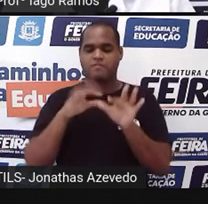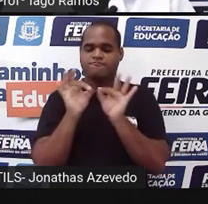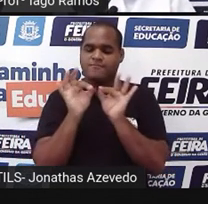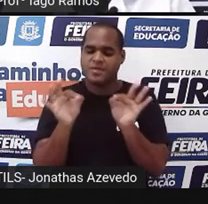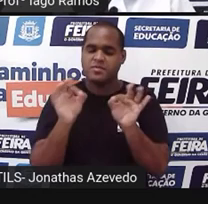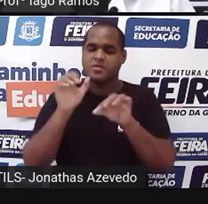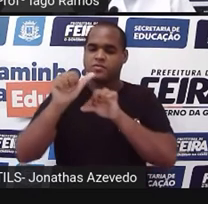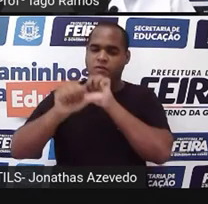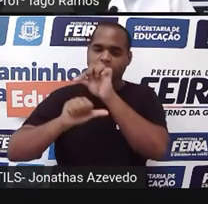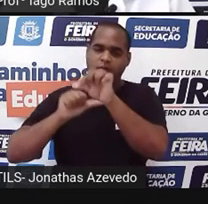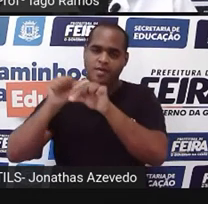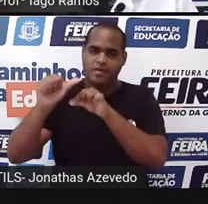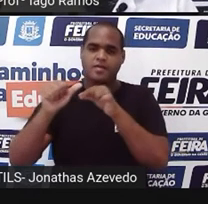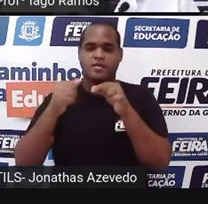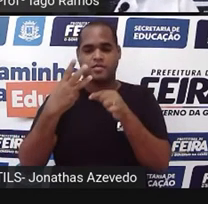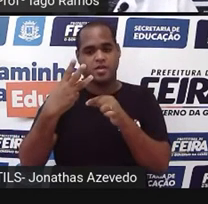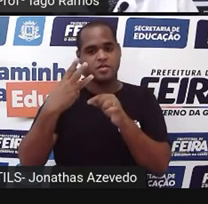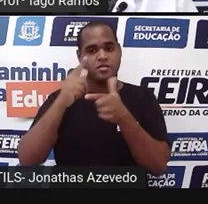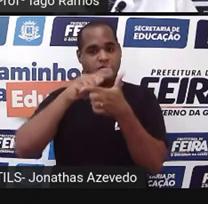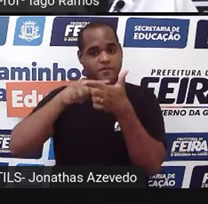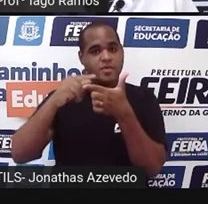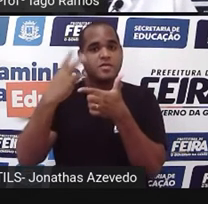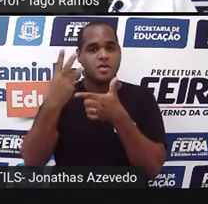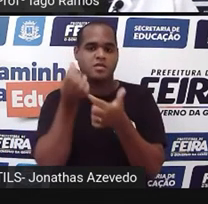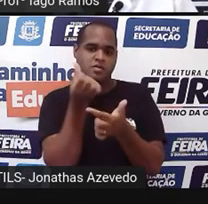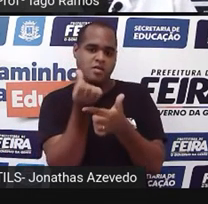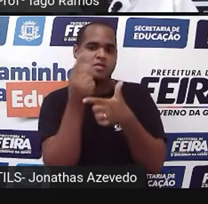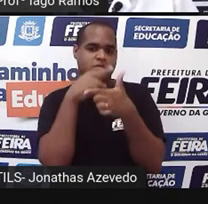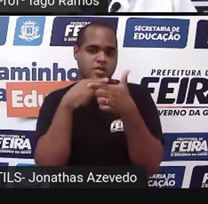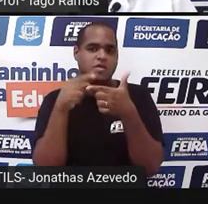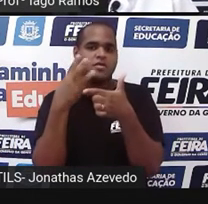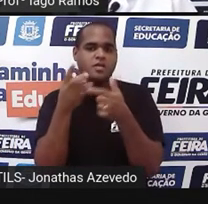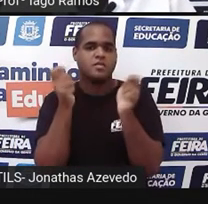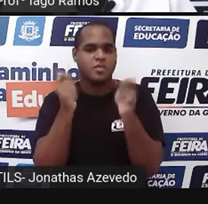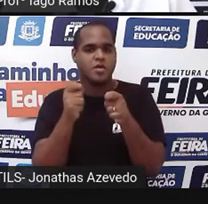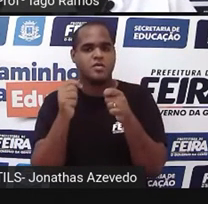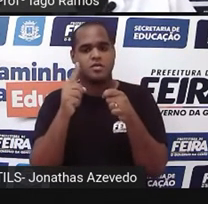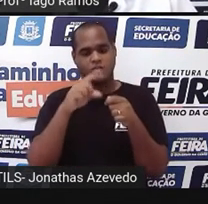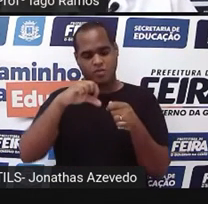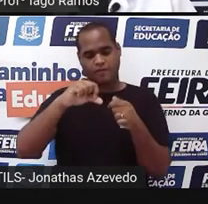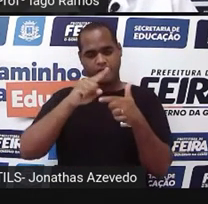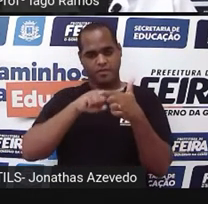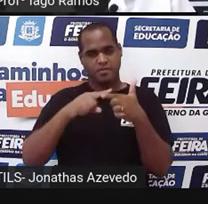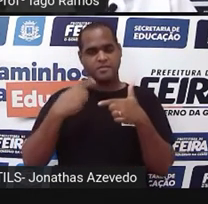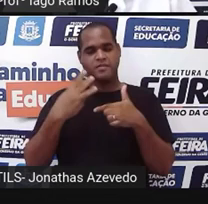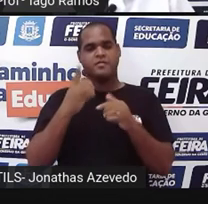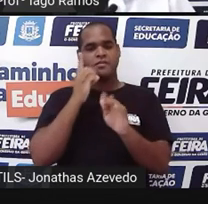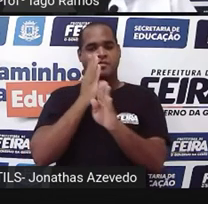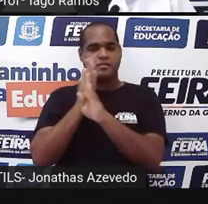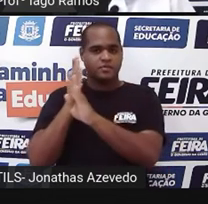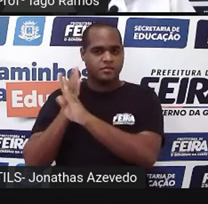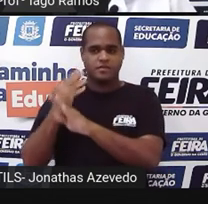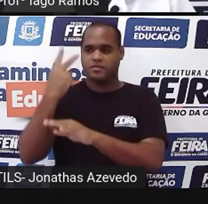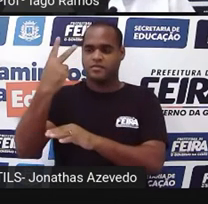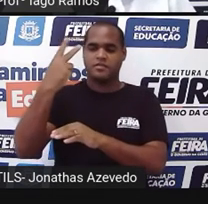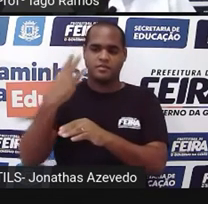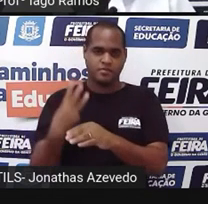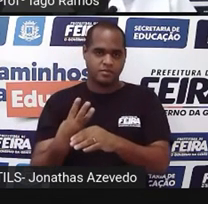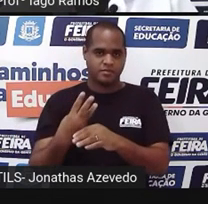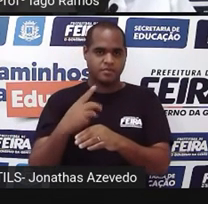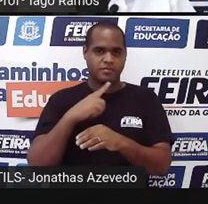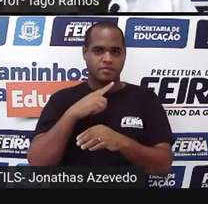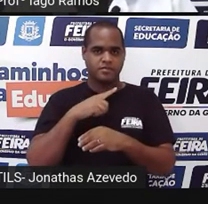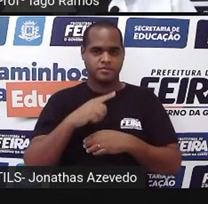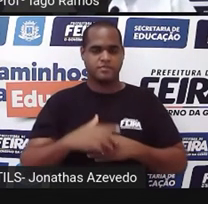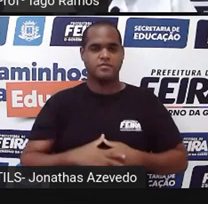simplificar aquela fração por três dividindo o número de cima por três e dividindo de baixo por três eu acho dois três Tá